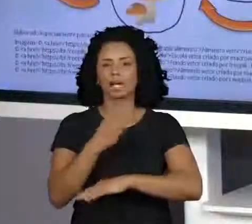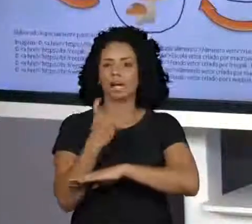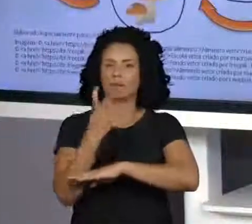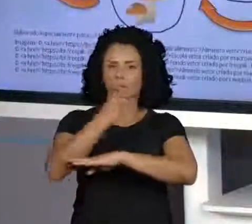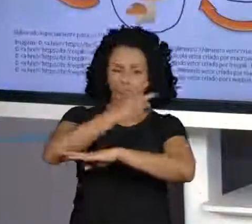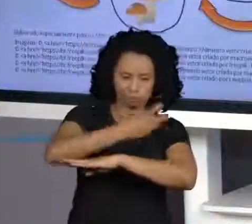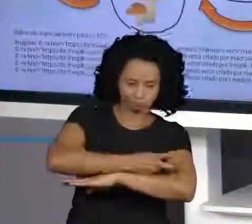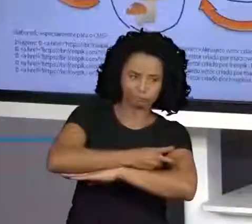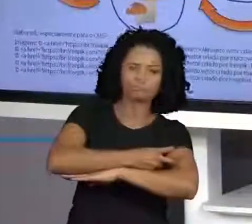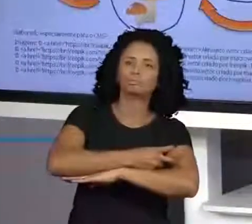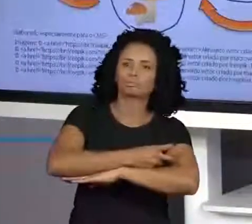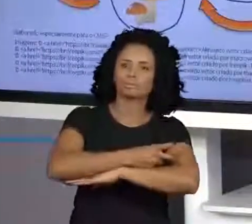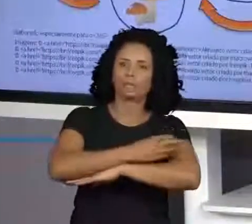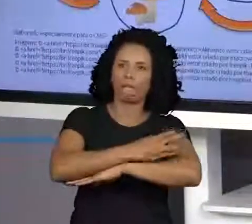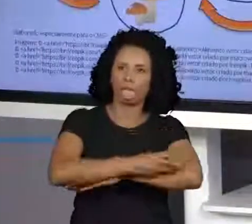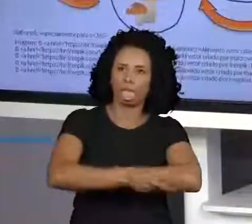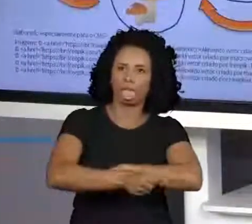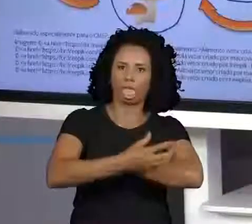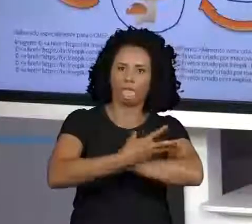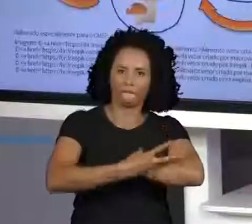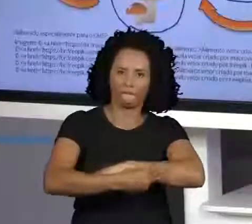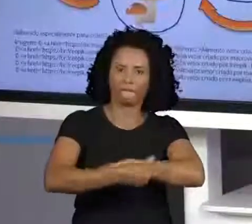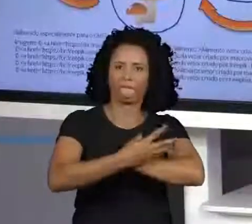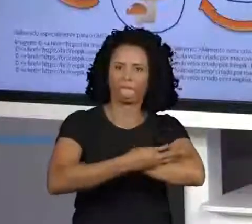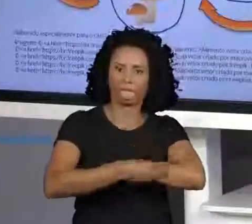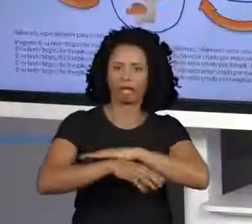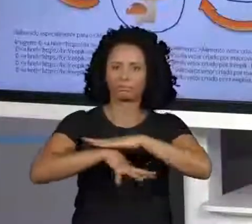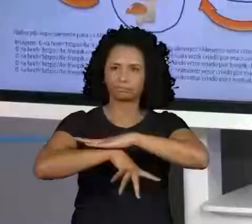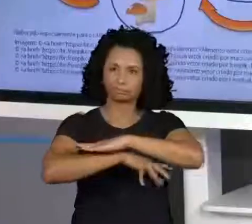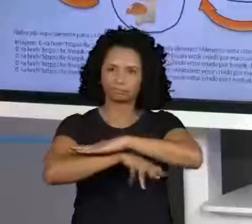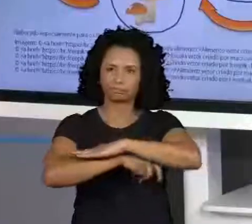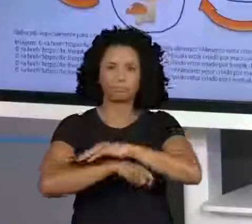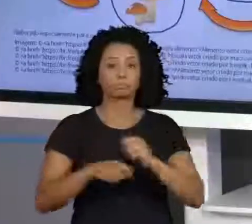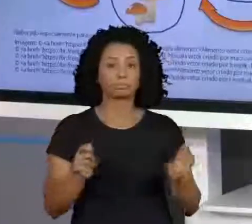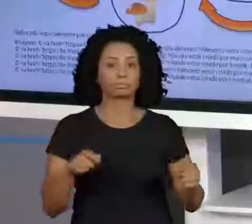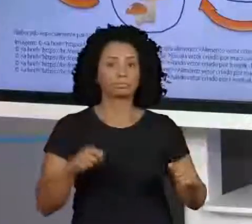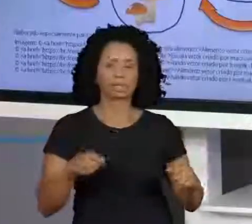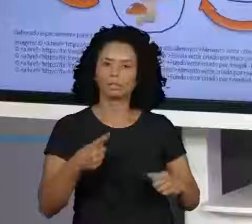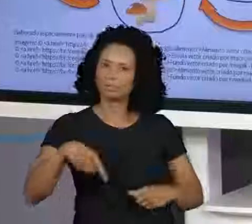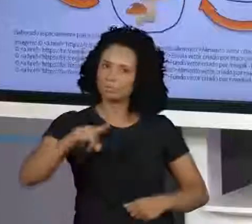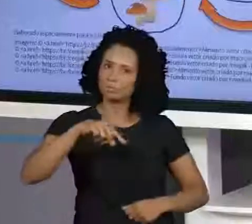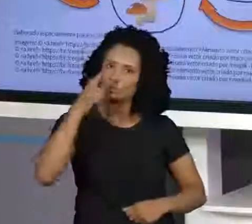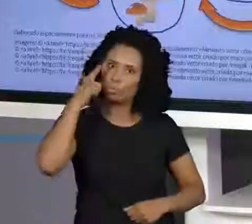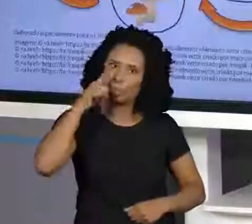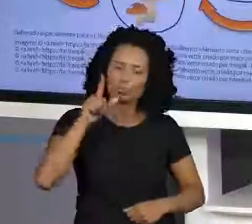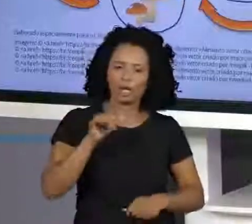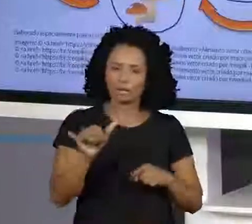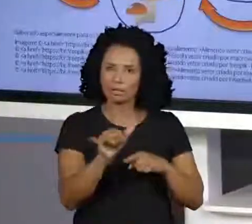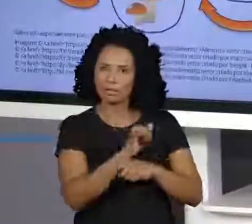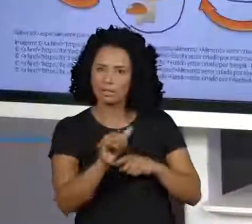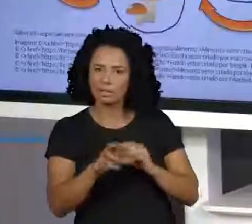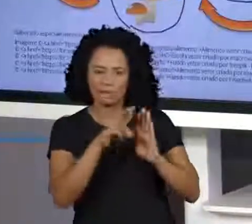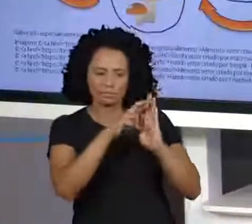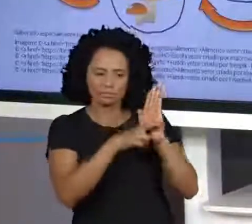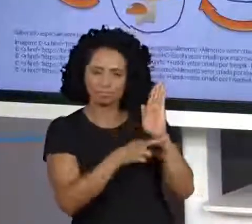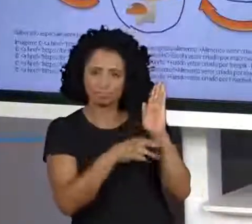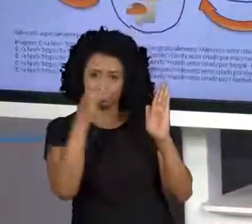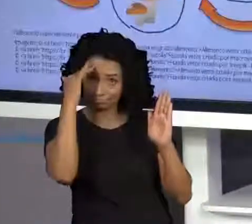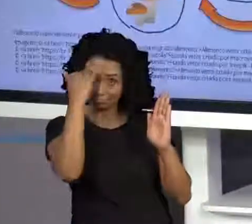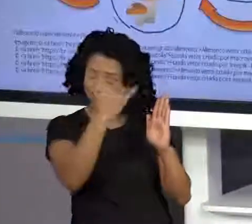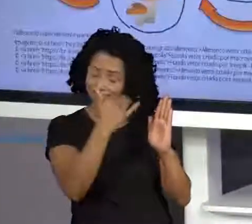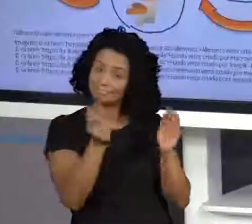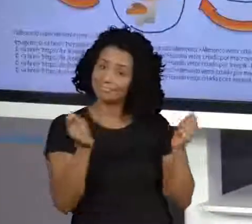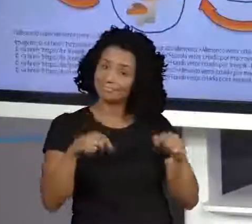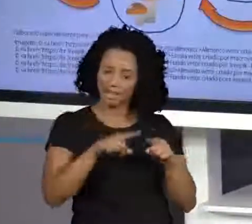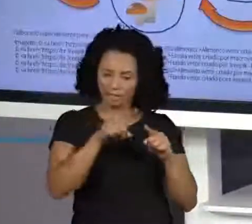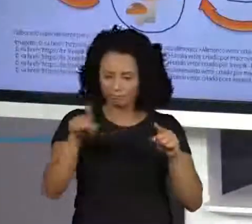no caderno de vocês cadeias alimentares simples, utilizando essa regrinha que a gente teve aqui hoje, essa leitura